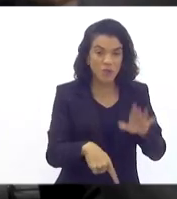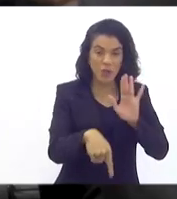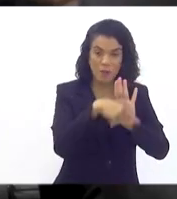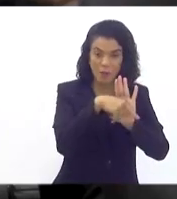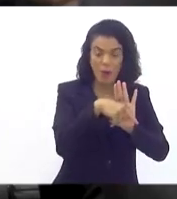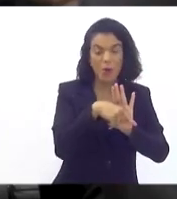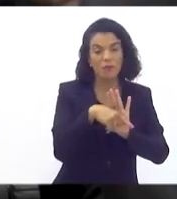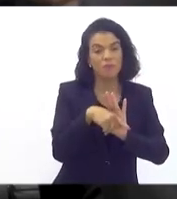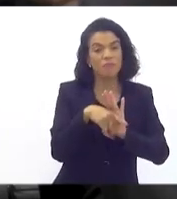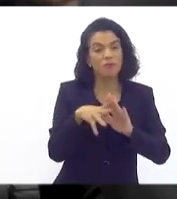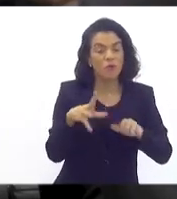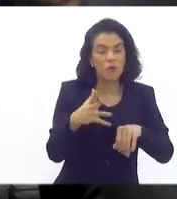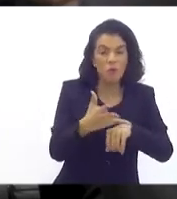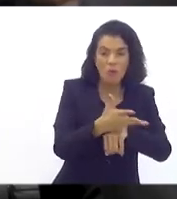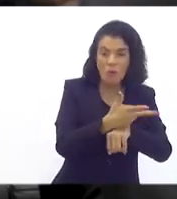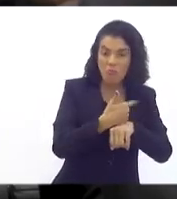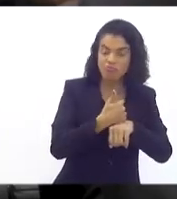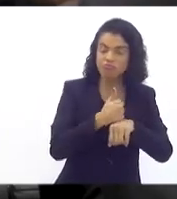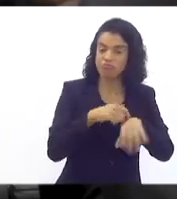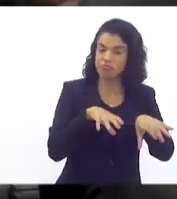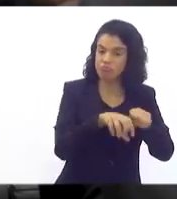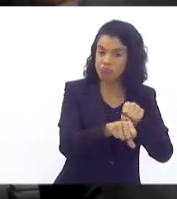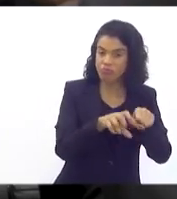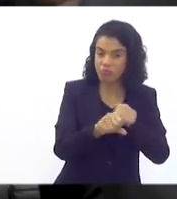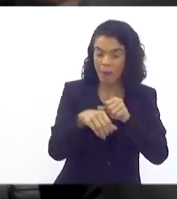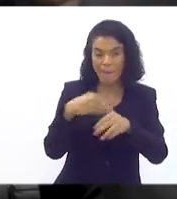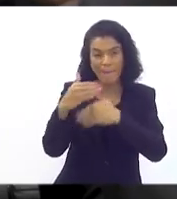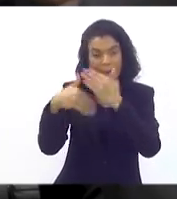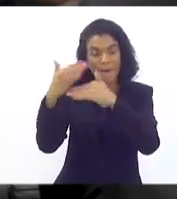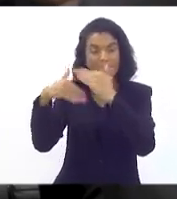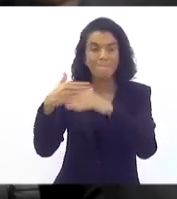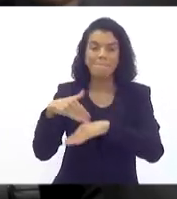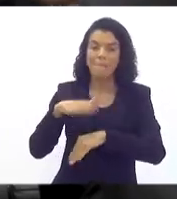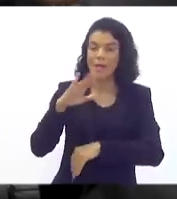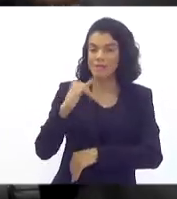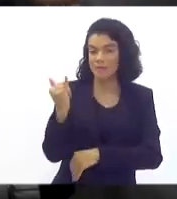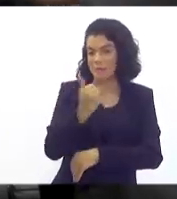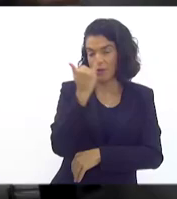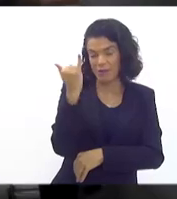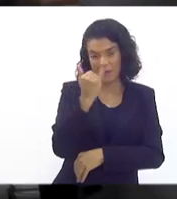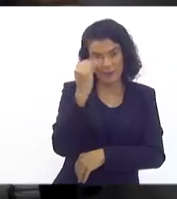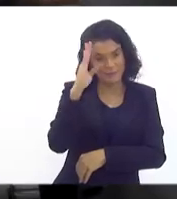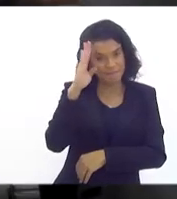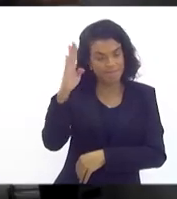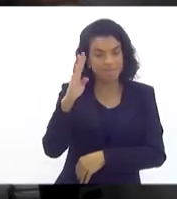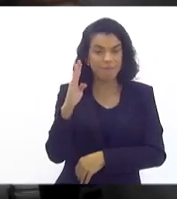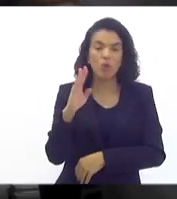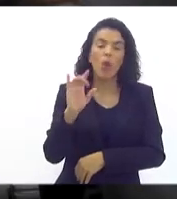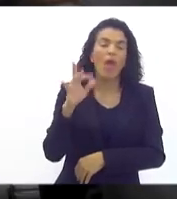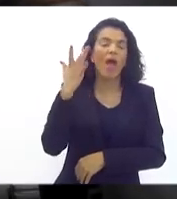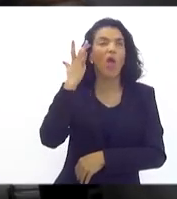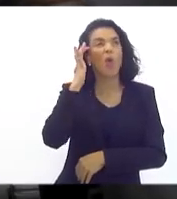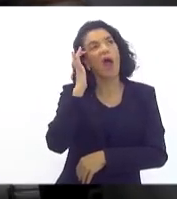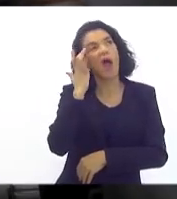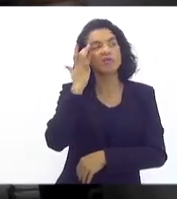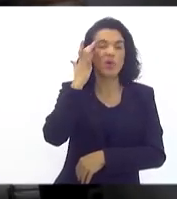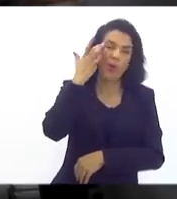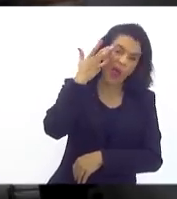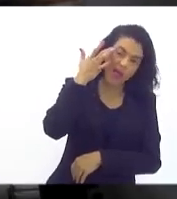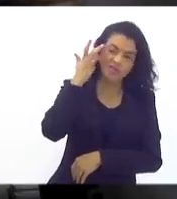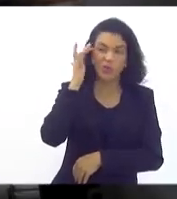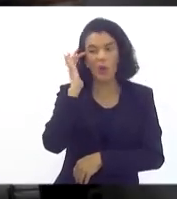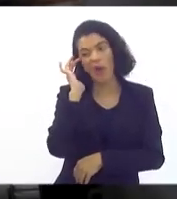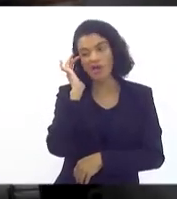com capacidade com conhecimento vai ser cada dia mais importante cada dia fundamental não pode ser no achismo não pode ser às vezes